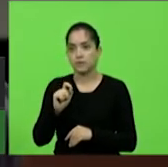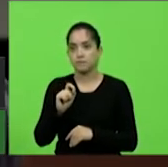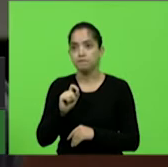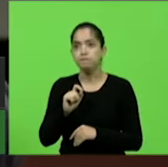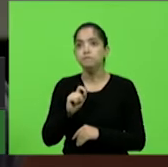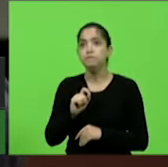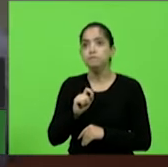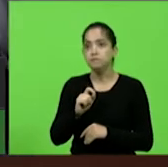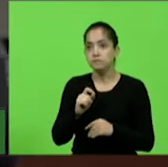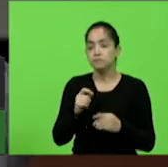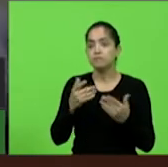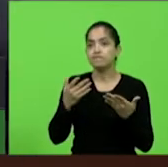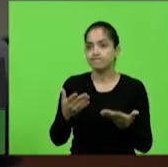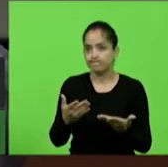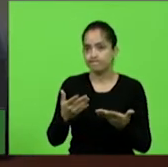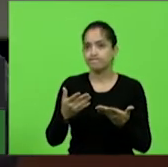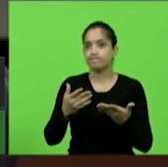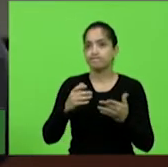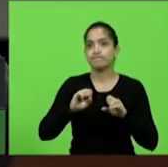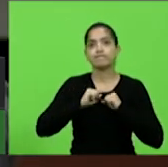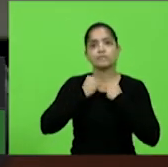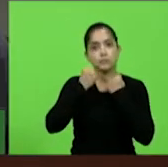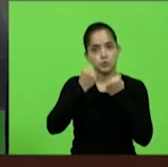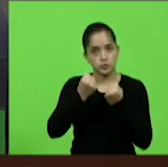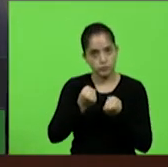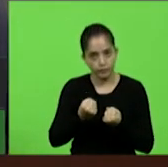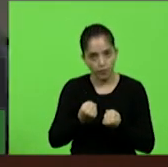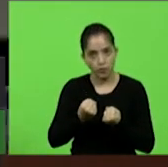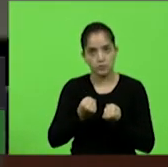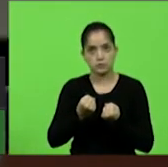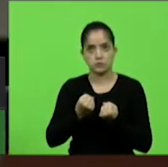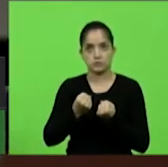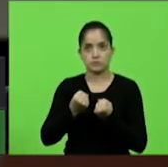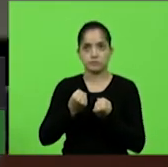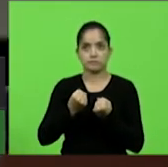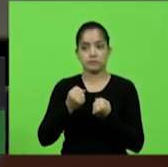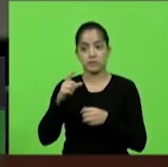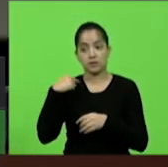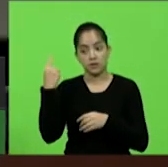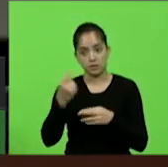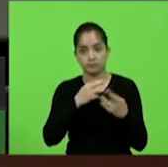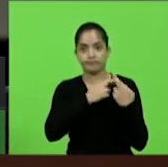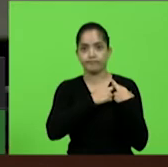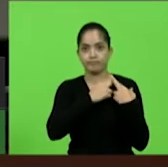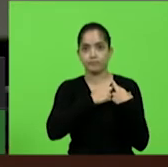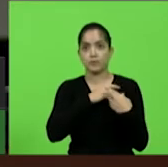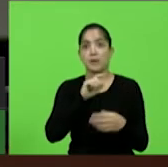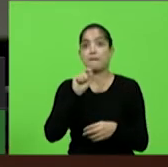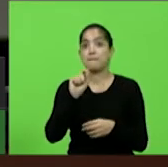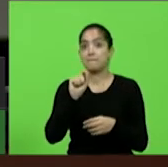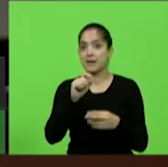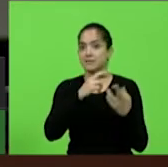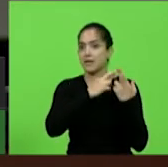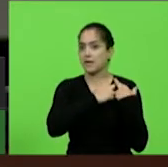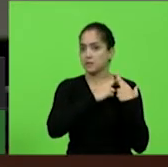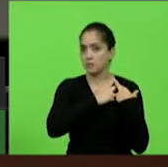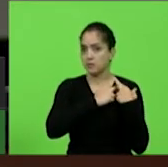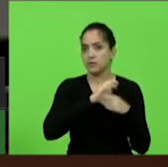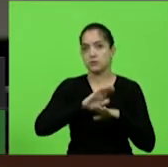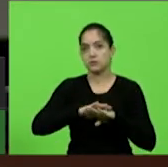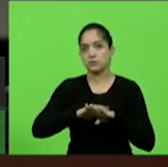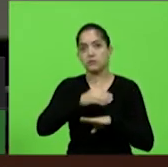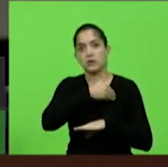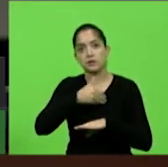nós, deputados, estamos fazendo todo o barulho e todo o processo que cabe a nós fazer. Mas quem tem a responsabilidade é o governo do